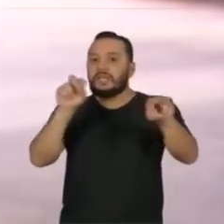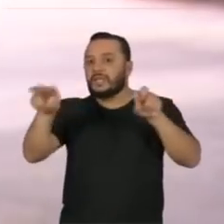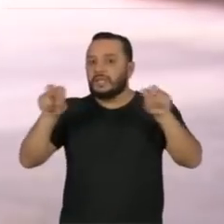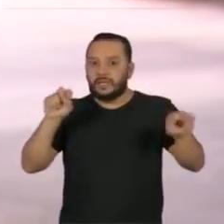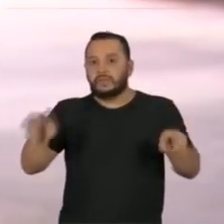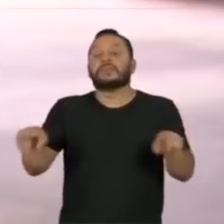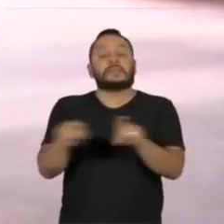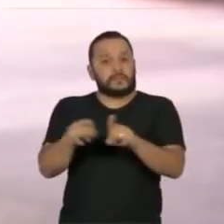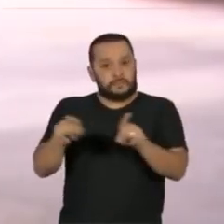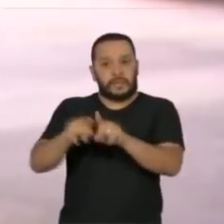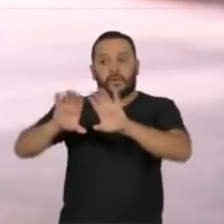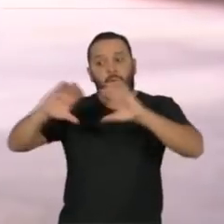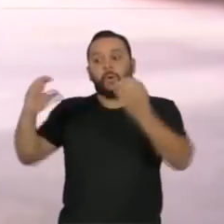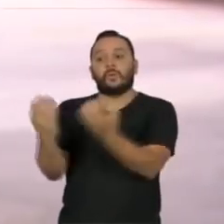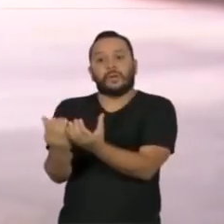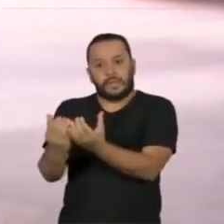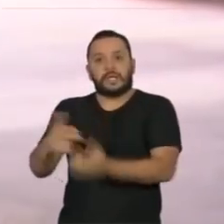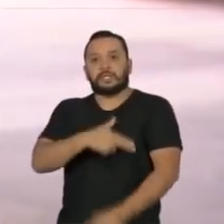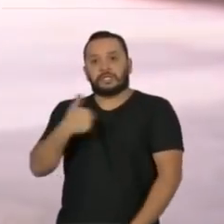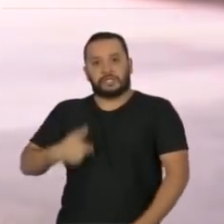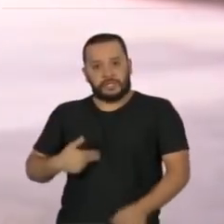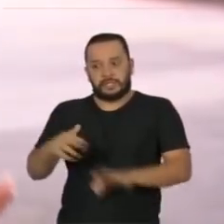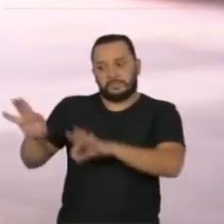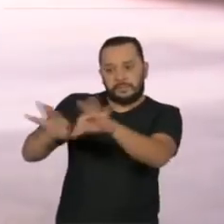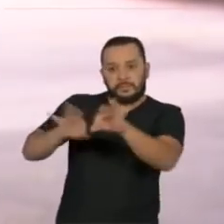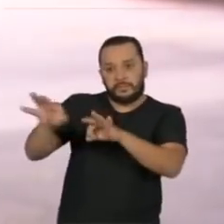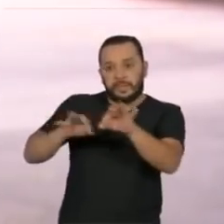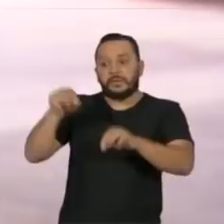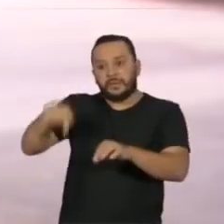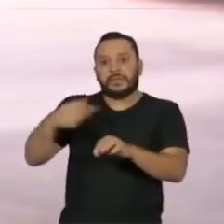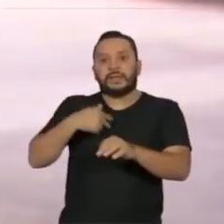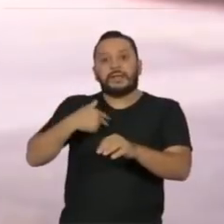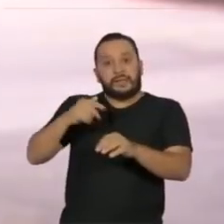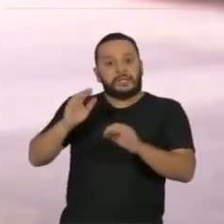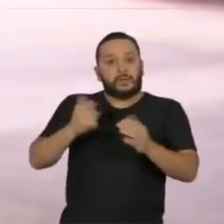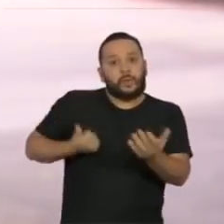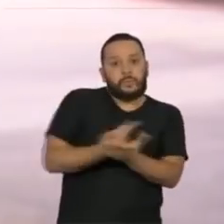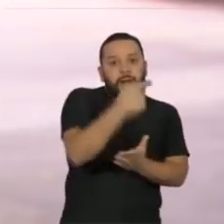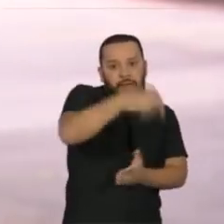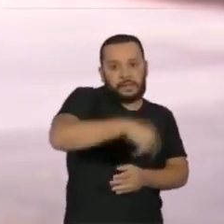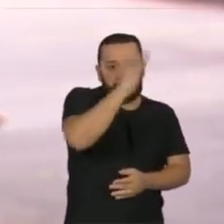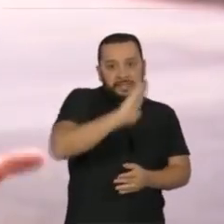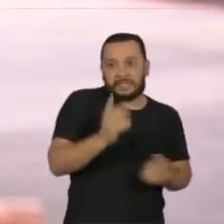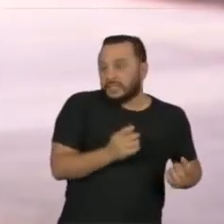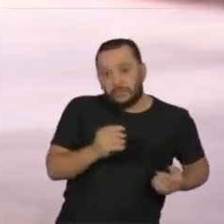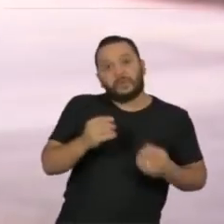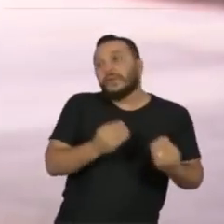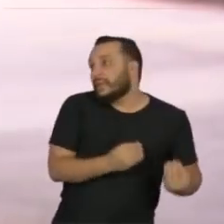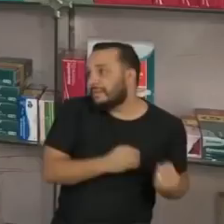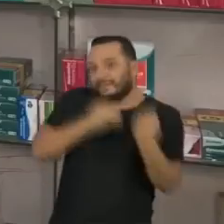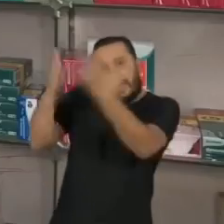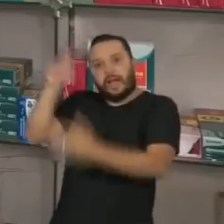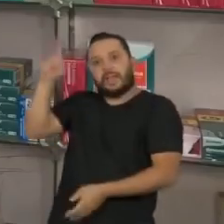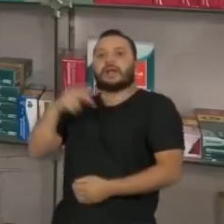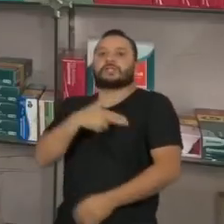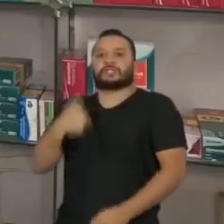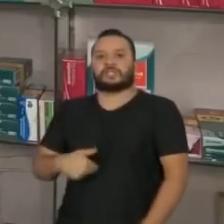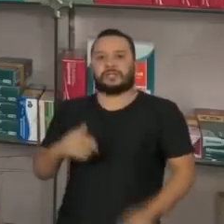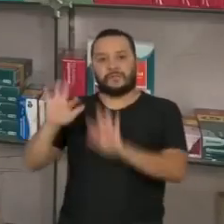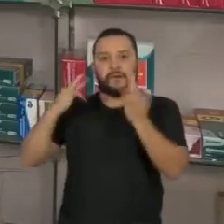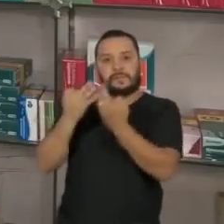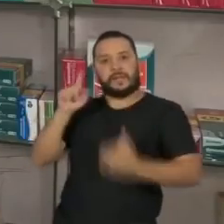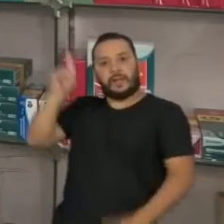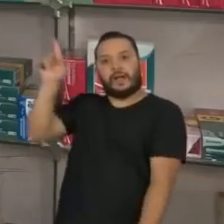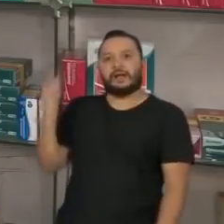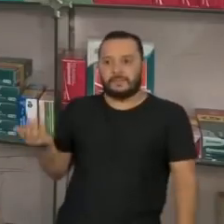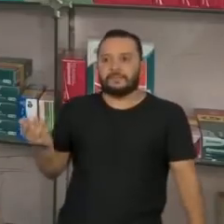comunidade chinesa também estão se organizando para mandar máscaras para os parentes que moram lá na China. Daqui não tive